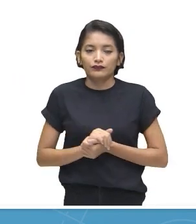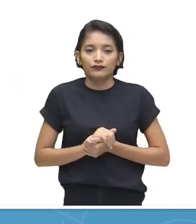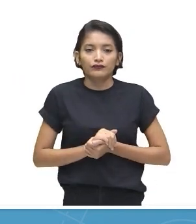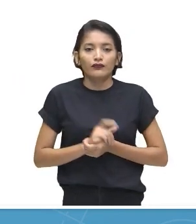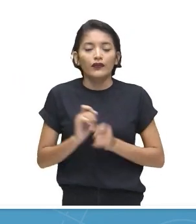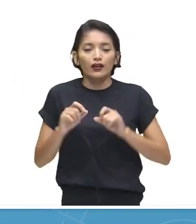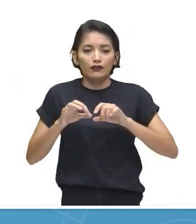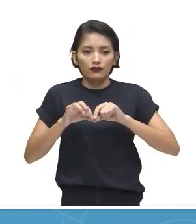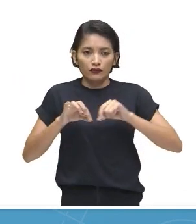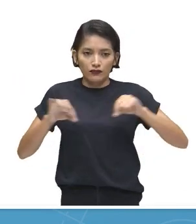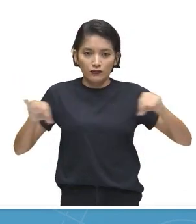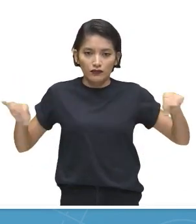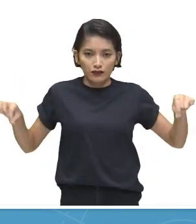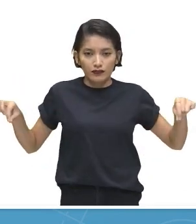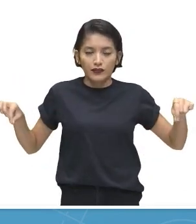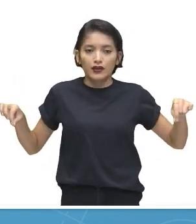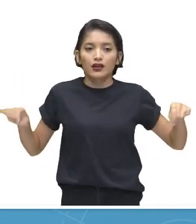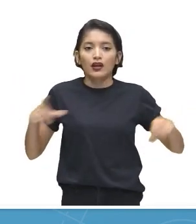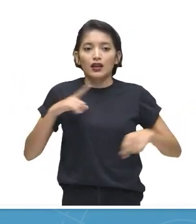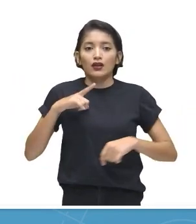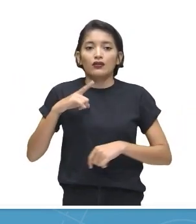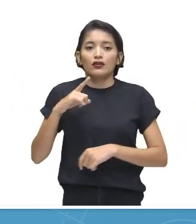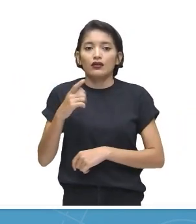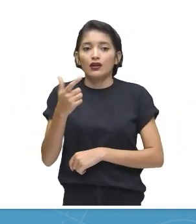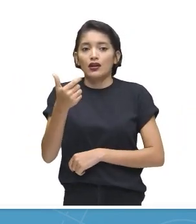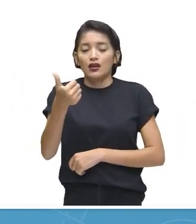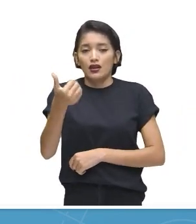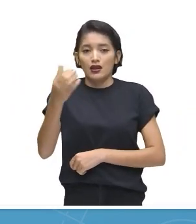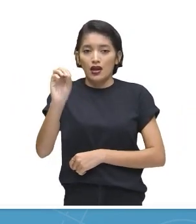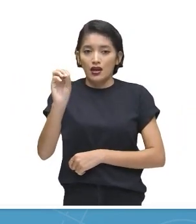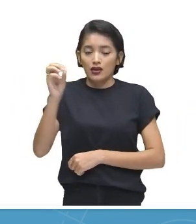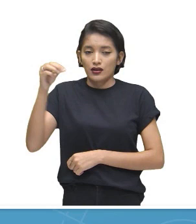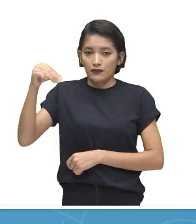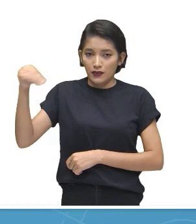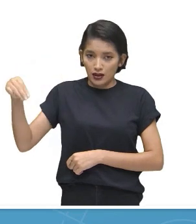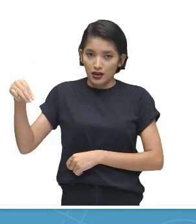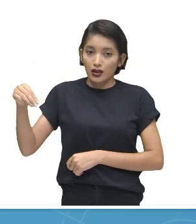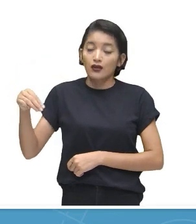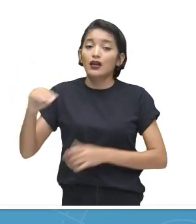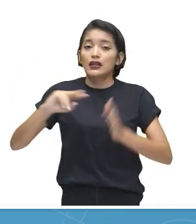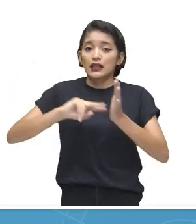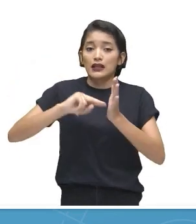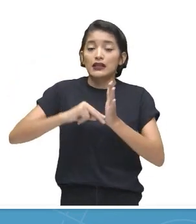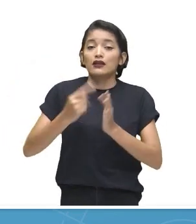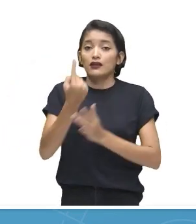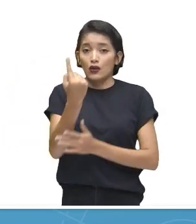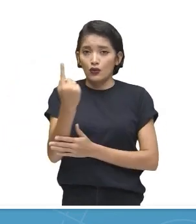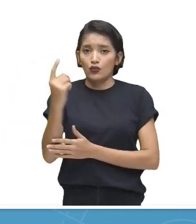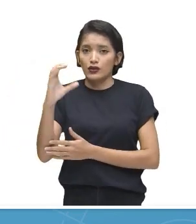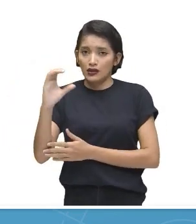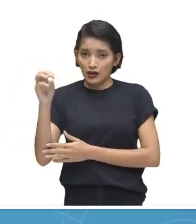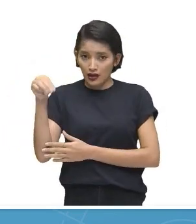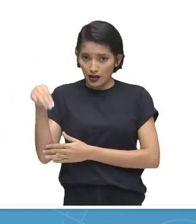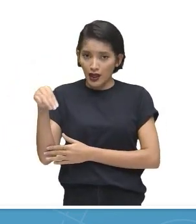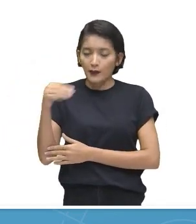comprimento. Você tem ali 10 milímetros, correspondem a 1 centímetro. Né? Então, se você olha lá na sua